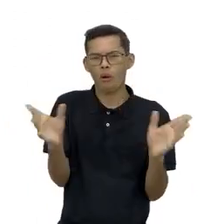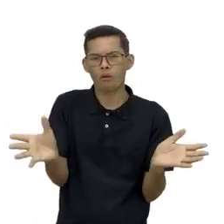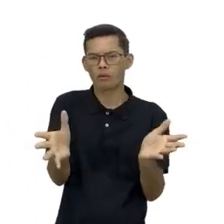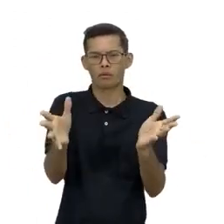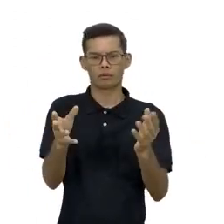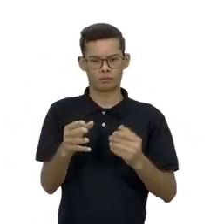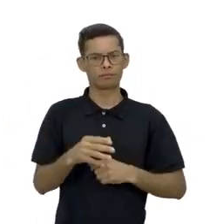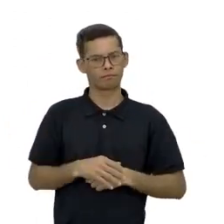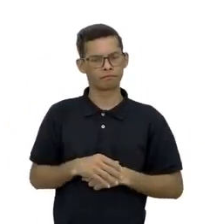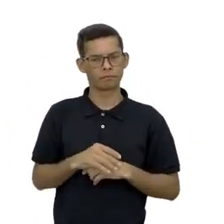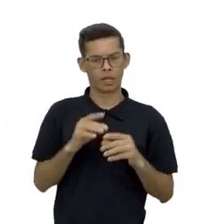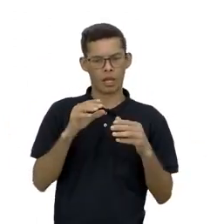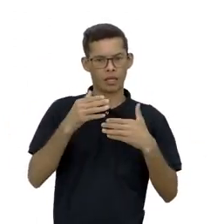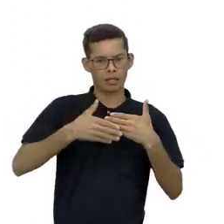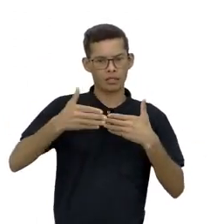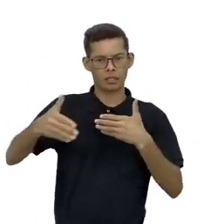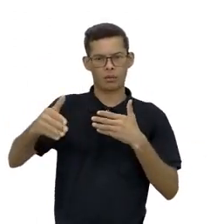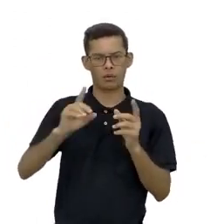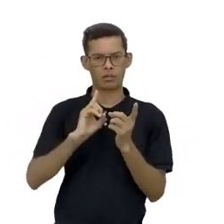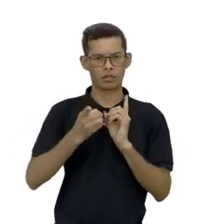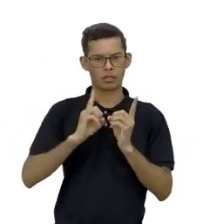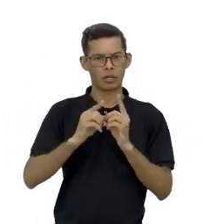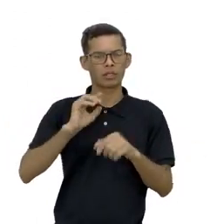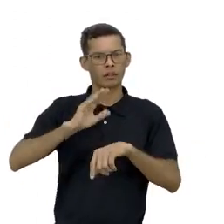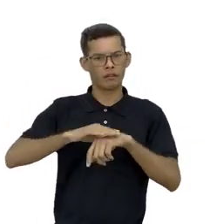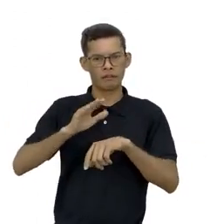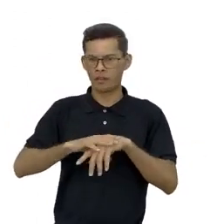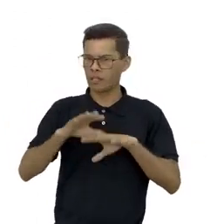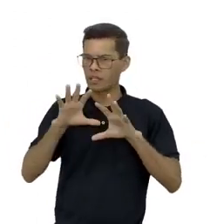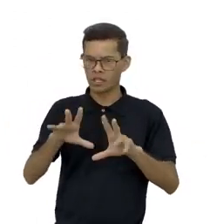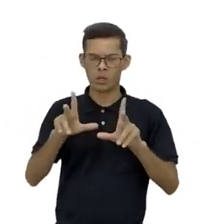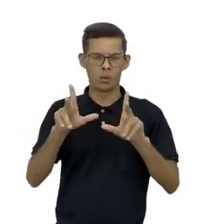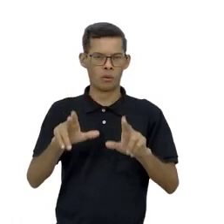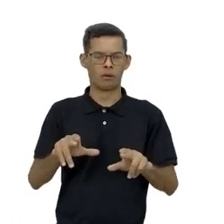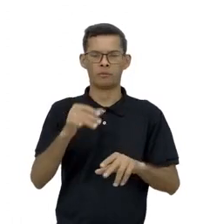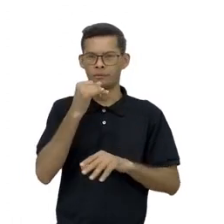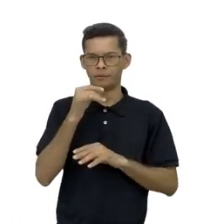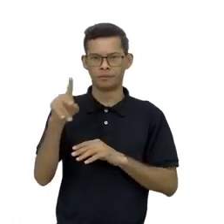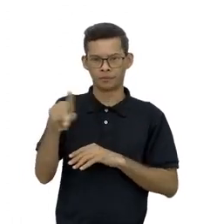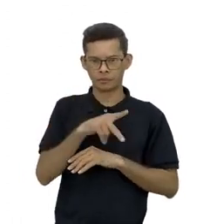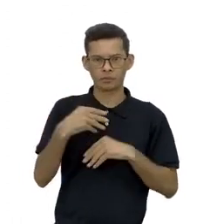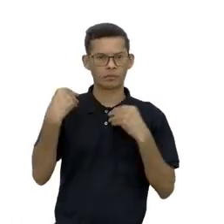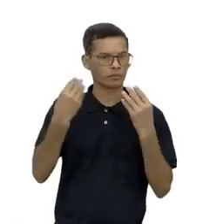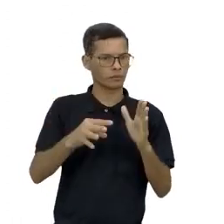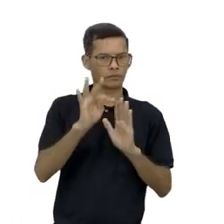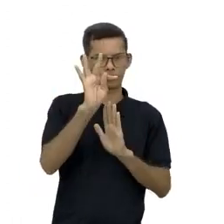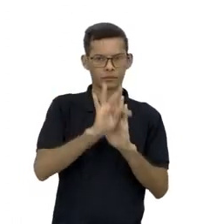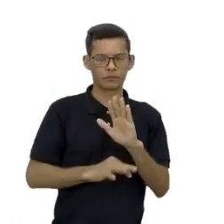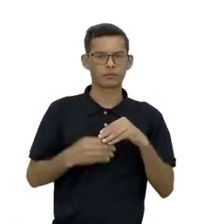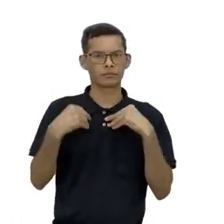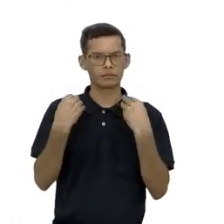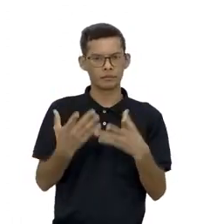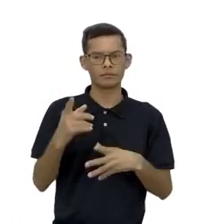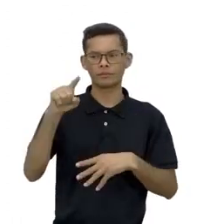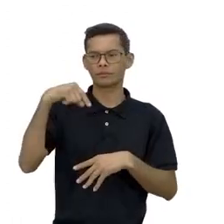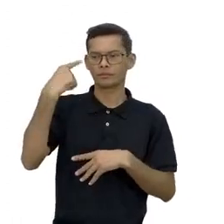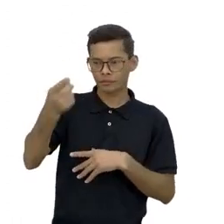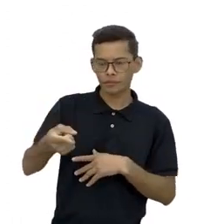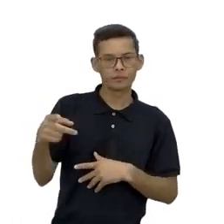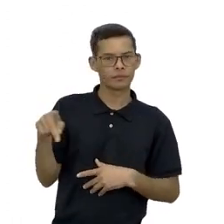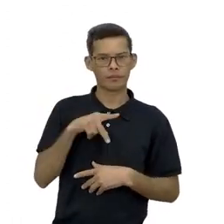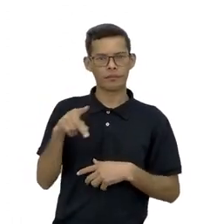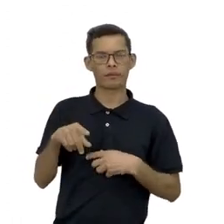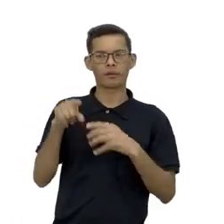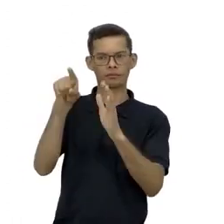sequências didáticas fazem isso todas as vezes em que elas trazem um texto e, na sequência do texto, são